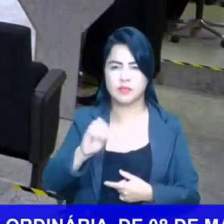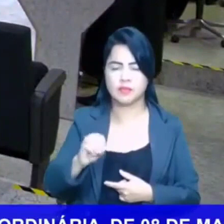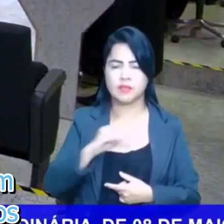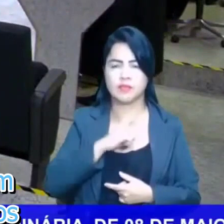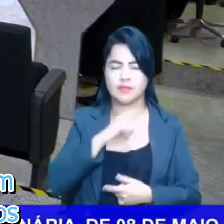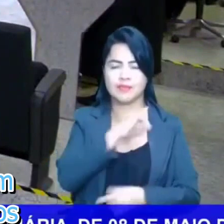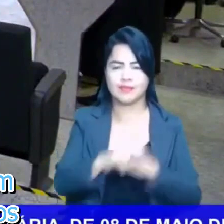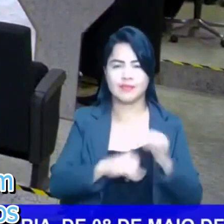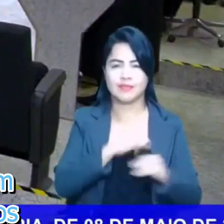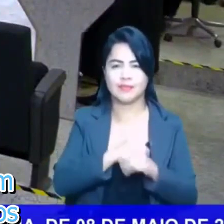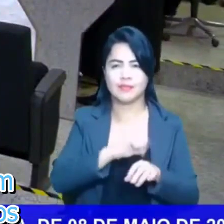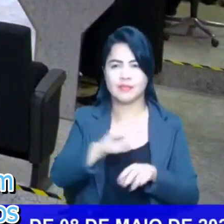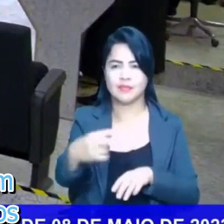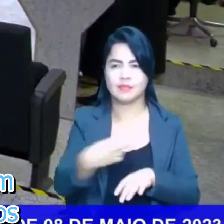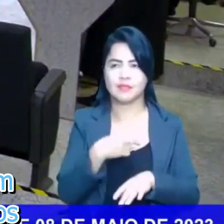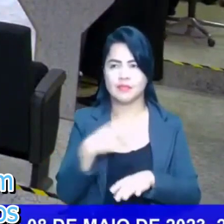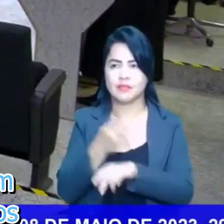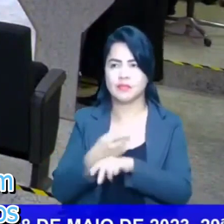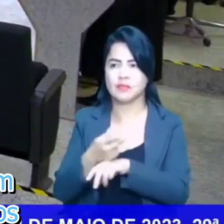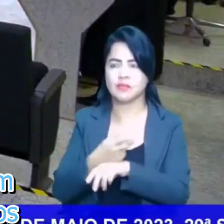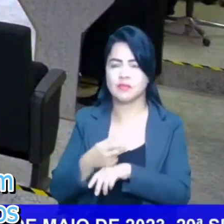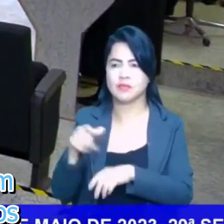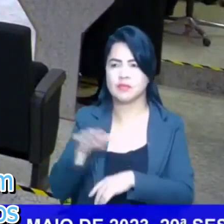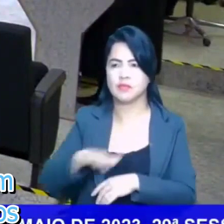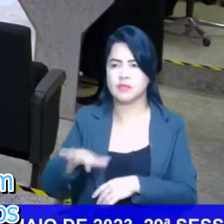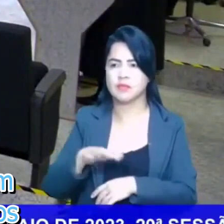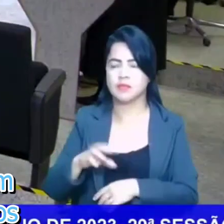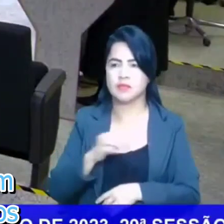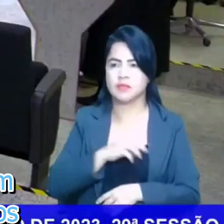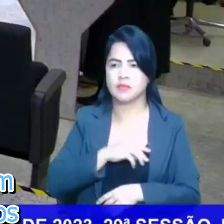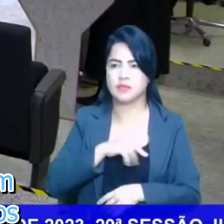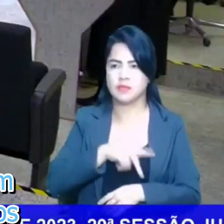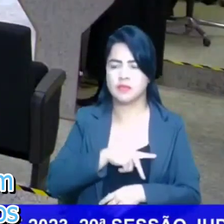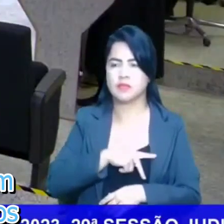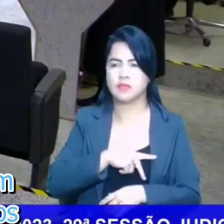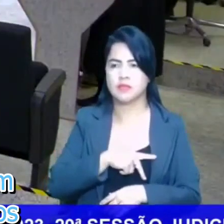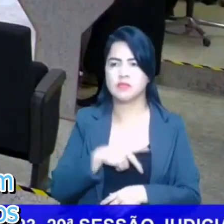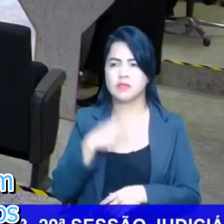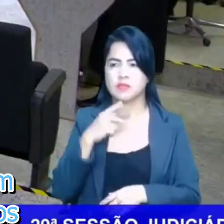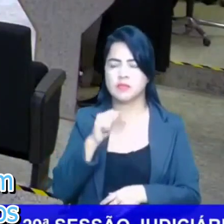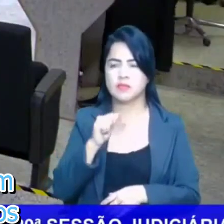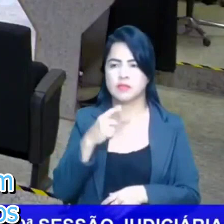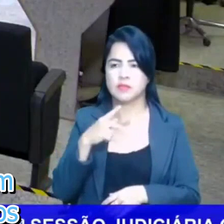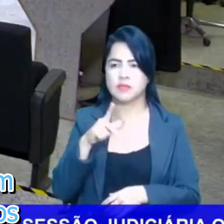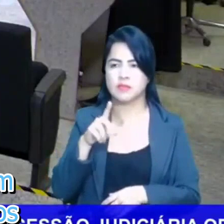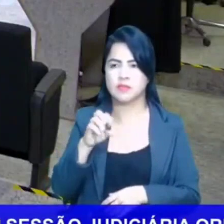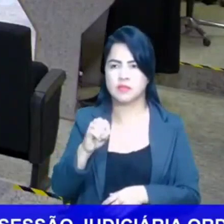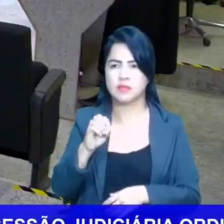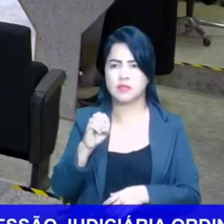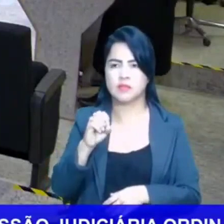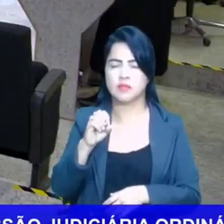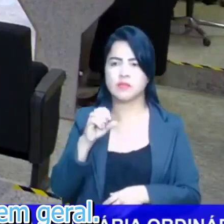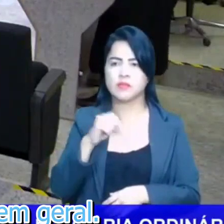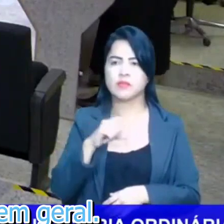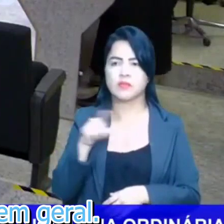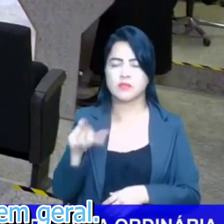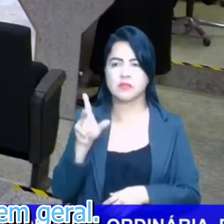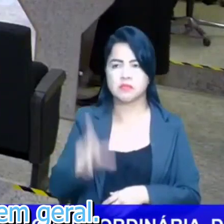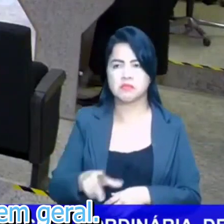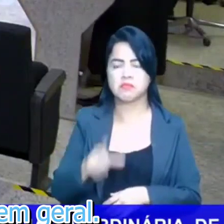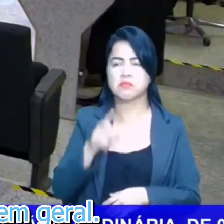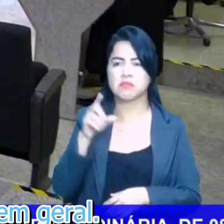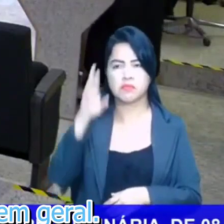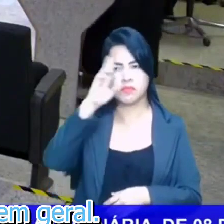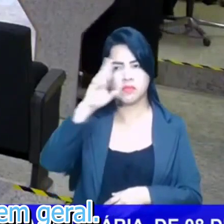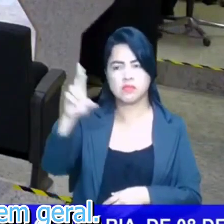do plenário, onde podemos ver também doutor Fábio na tribuna. Em nome do doutor Samuel Falavinha, que sempre nos enriquece aqui